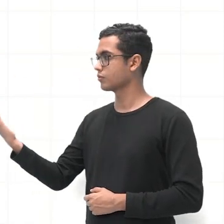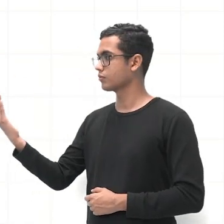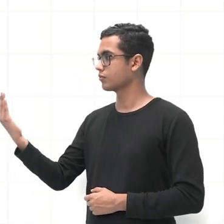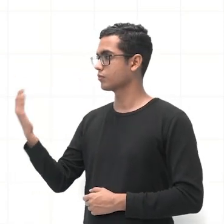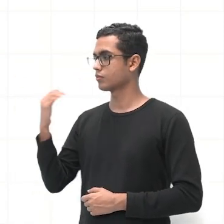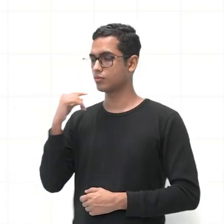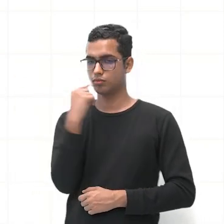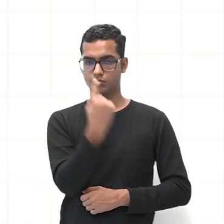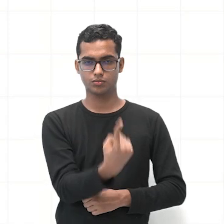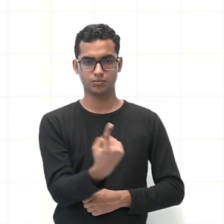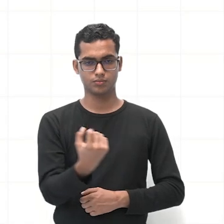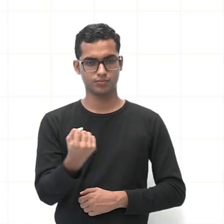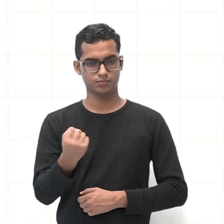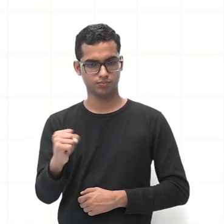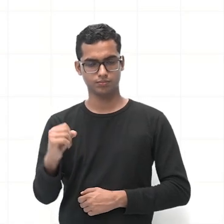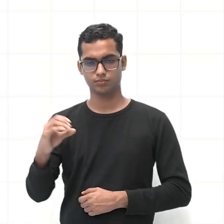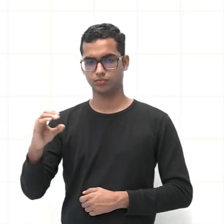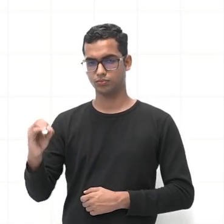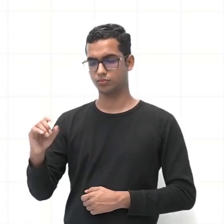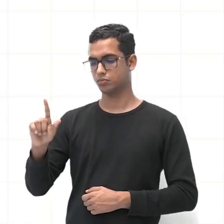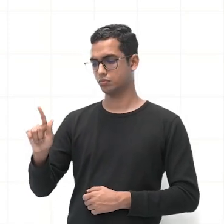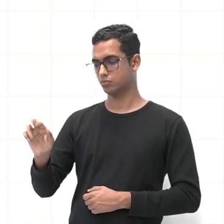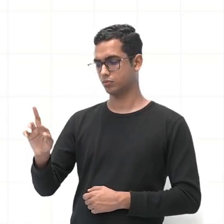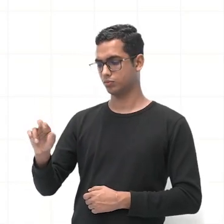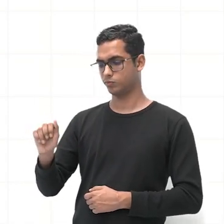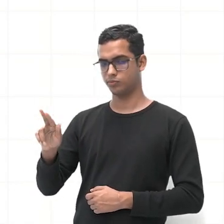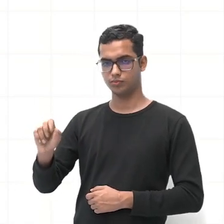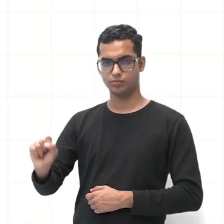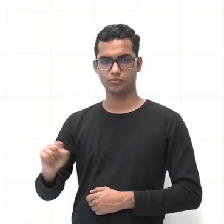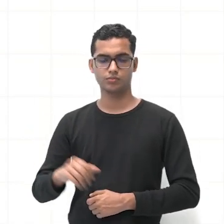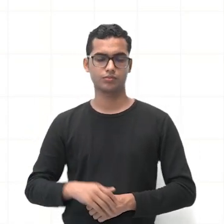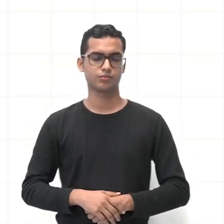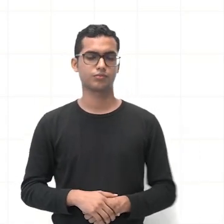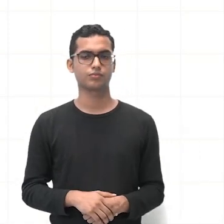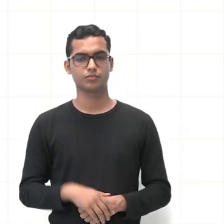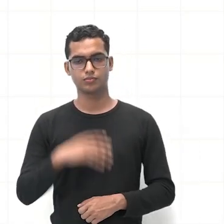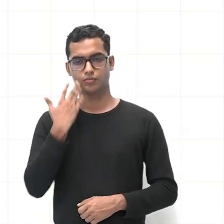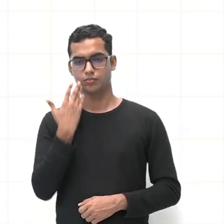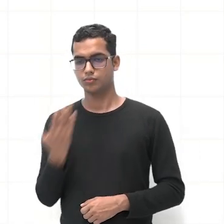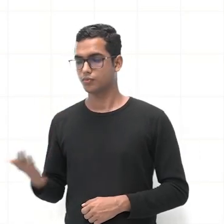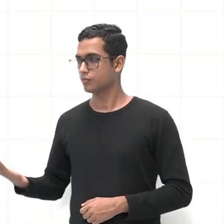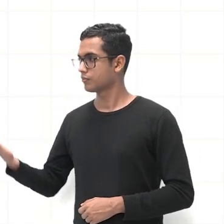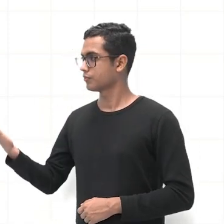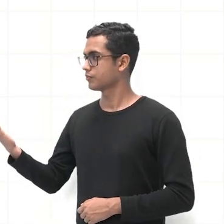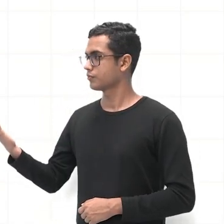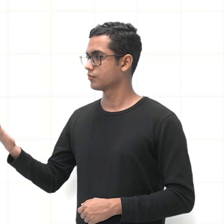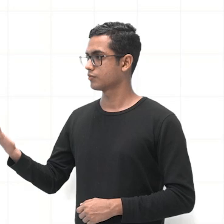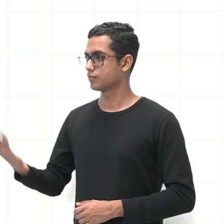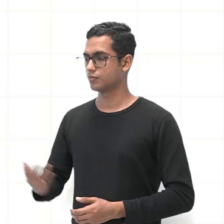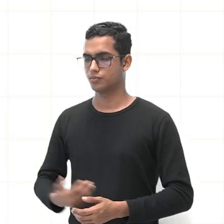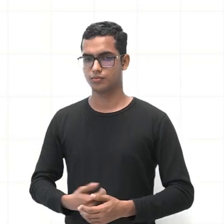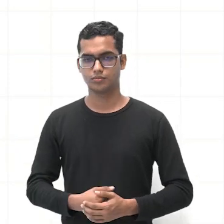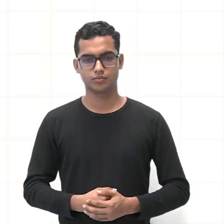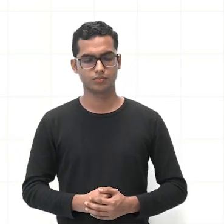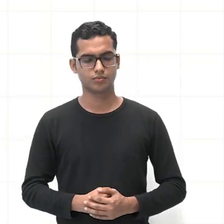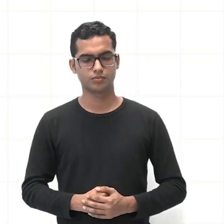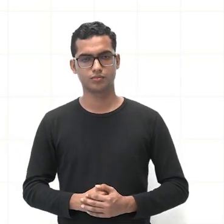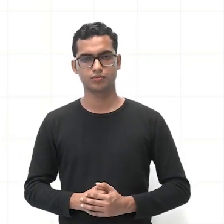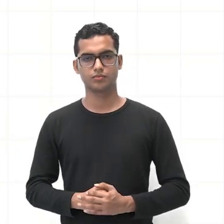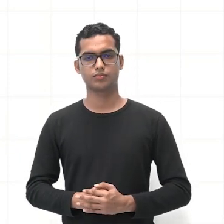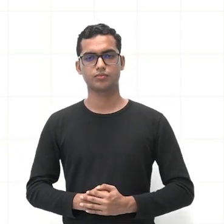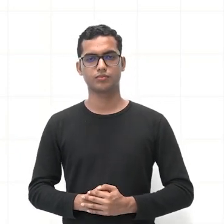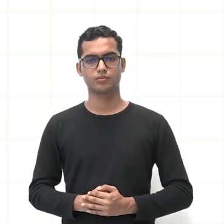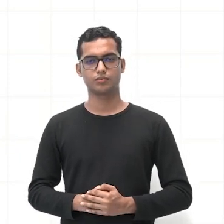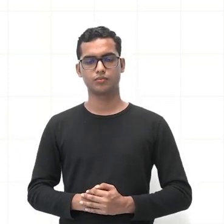né, vamos obter o quê? 180 graus, né? 6, 4, 10, vai 1. 1 mais 0, 0, 1 mais 1, 1 mais 0,